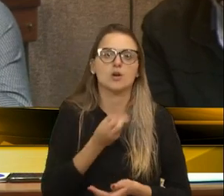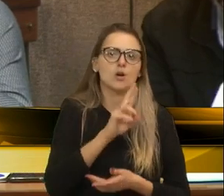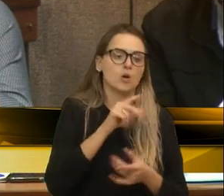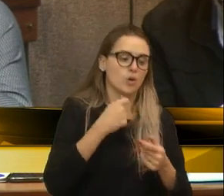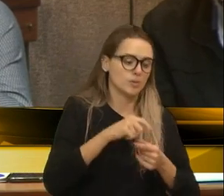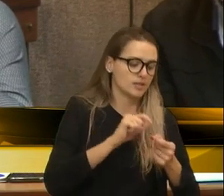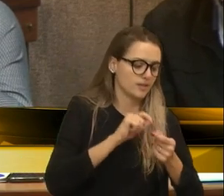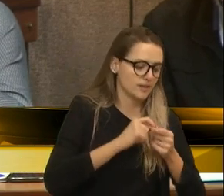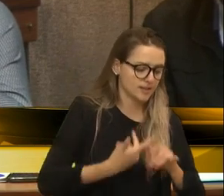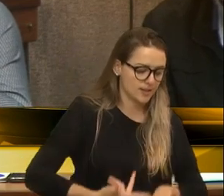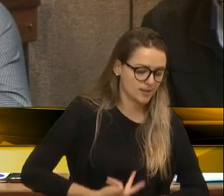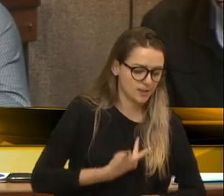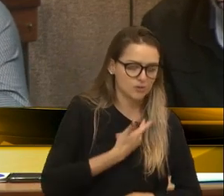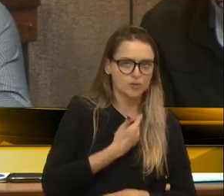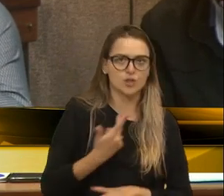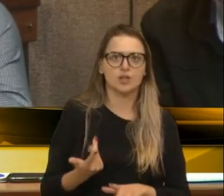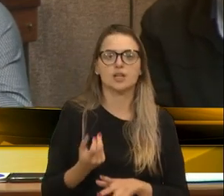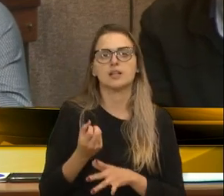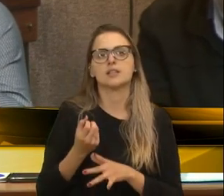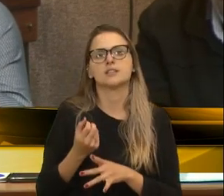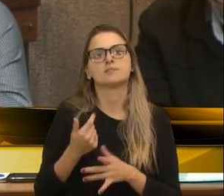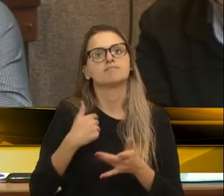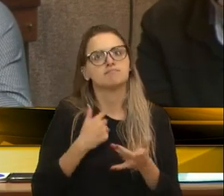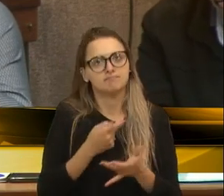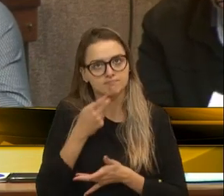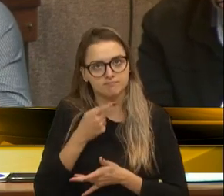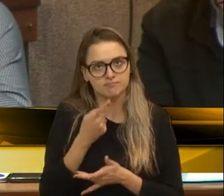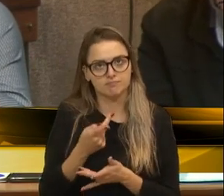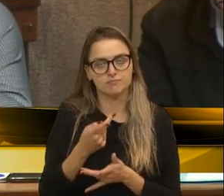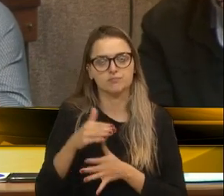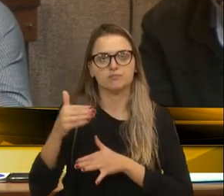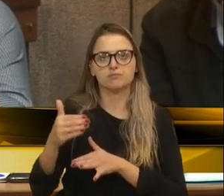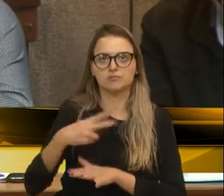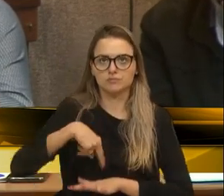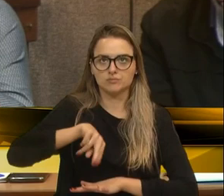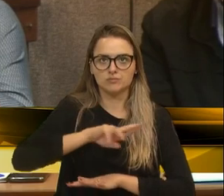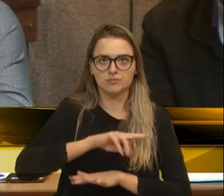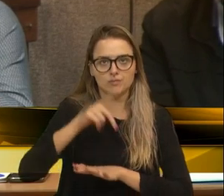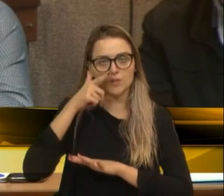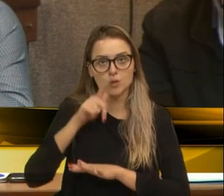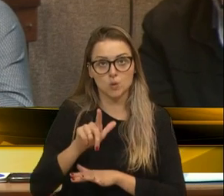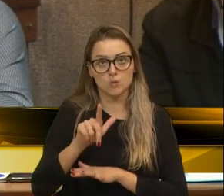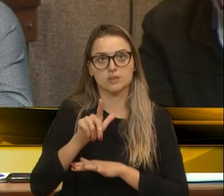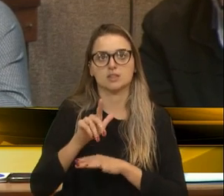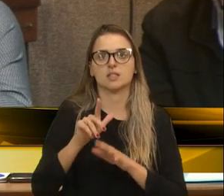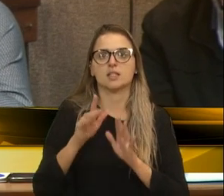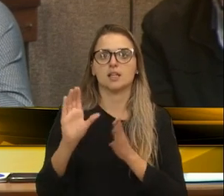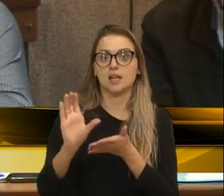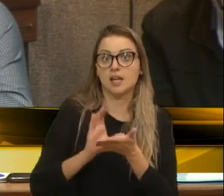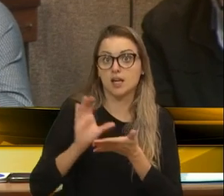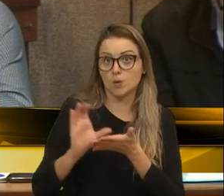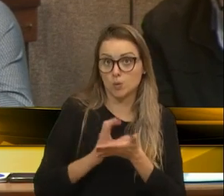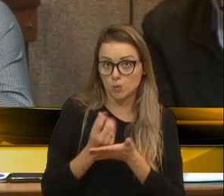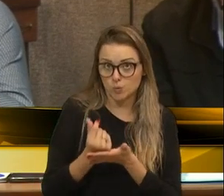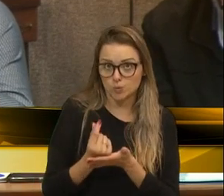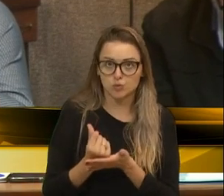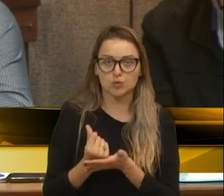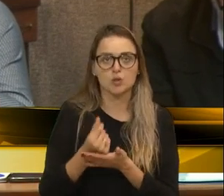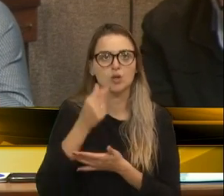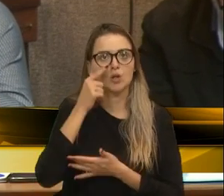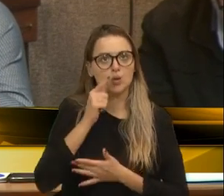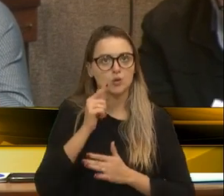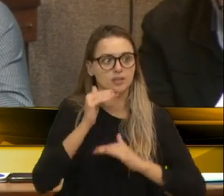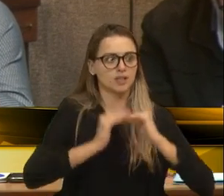uma cirurgia, então digo, a partir do momento que nós conseguir essa verba, conseguir esta